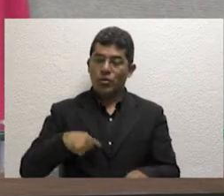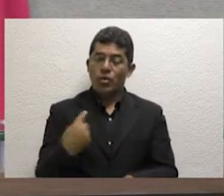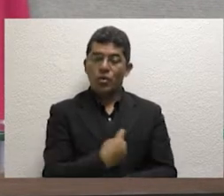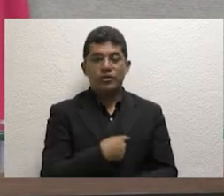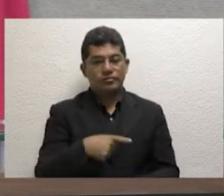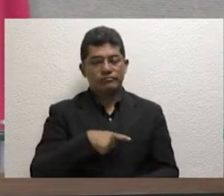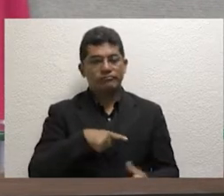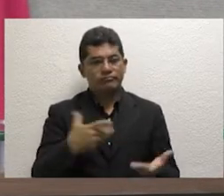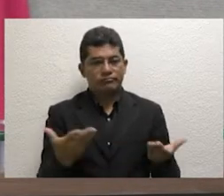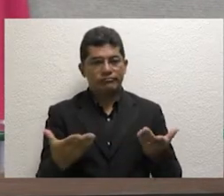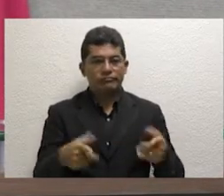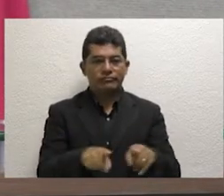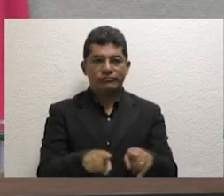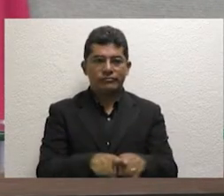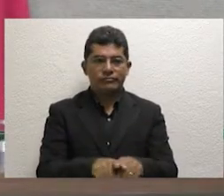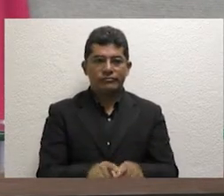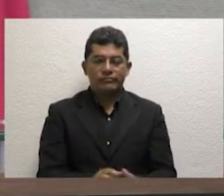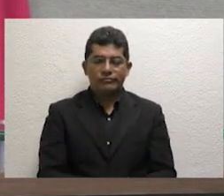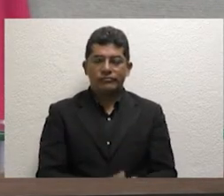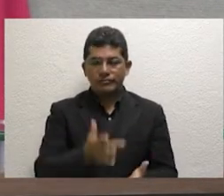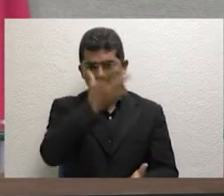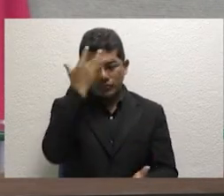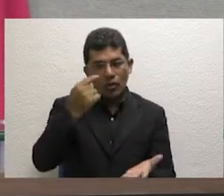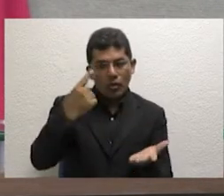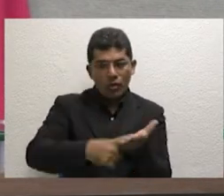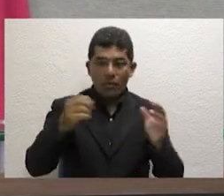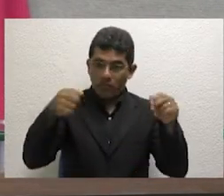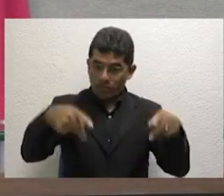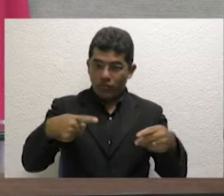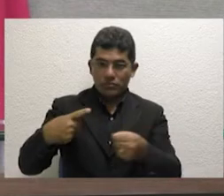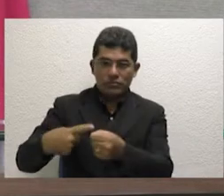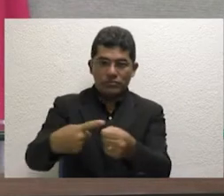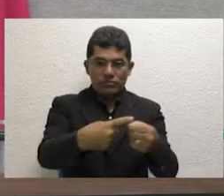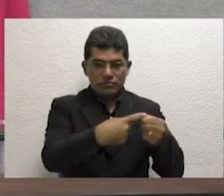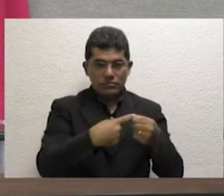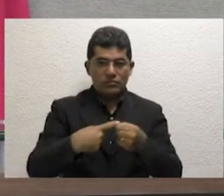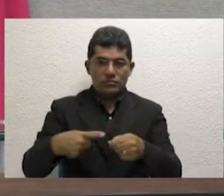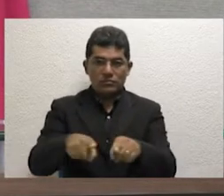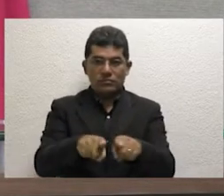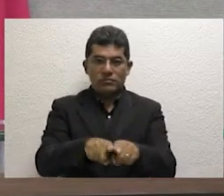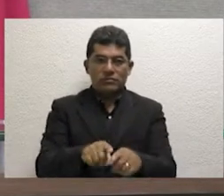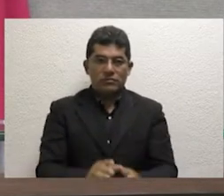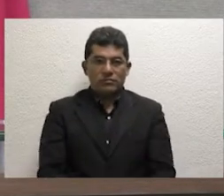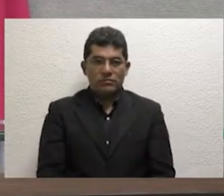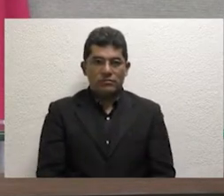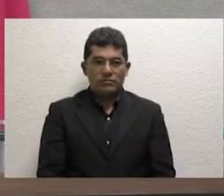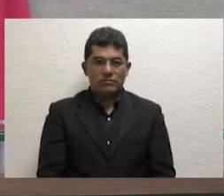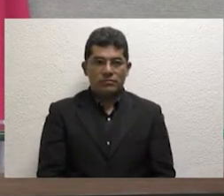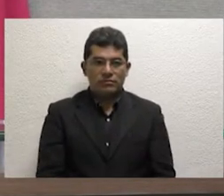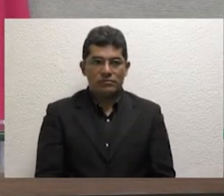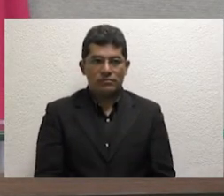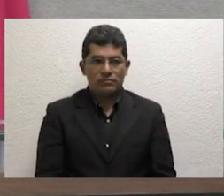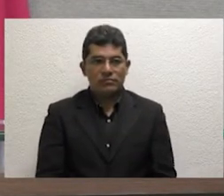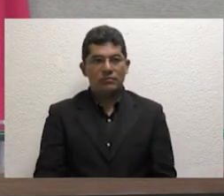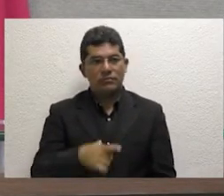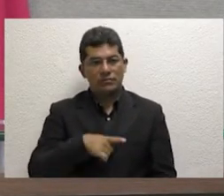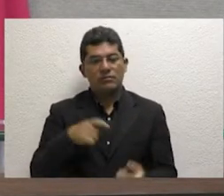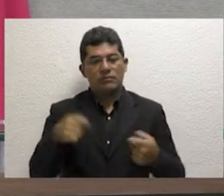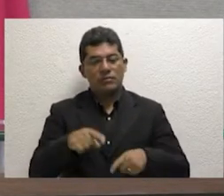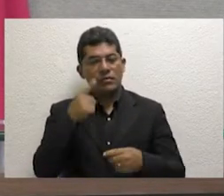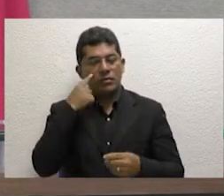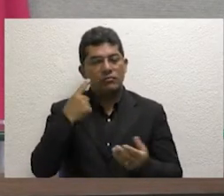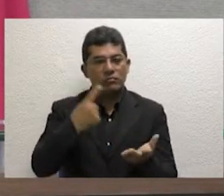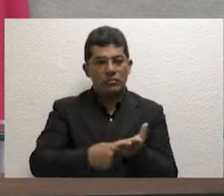aqui o nosso povo do interior para nos mandar, vamos ter, o deputado presidente, deputado Pélix, uma audiência